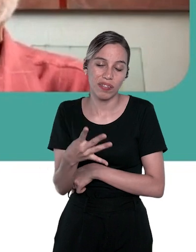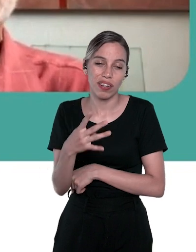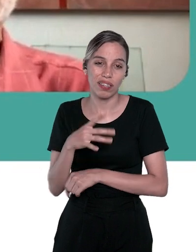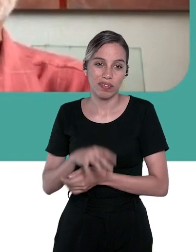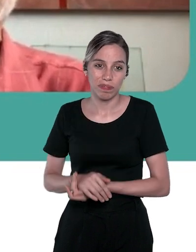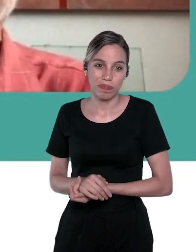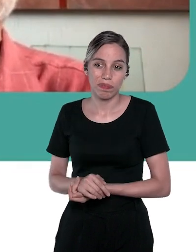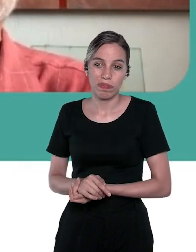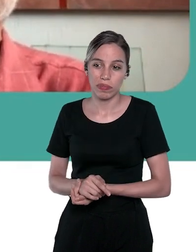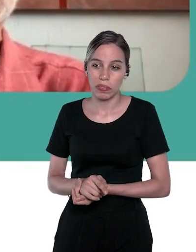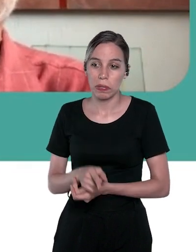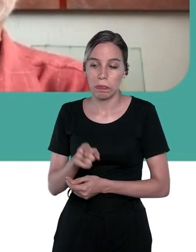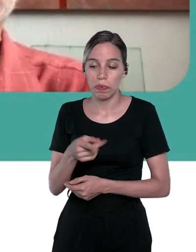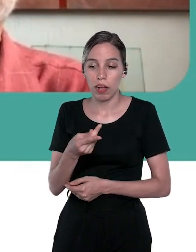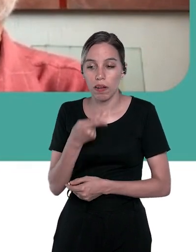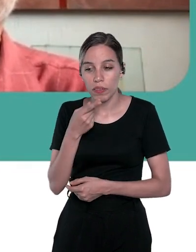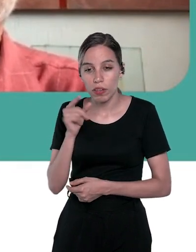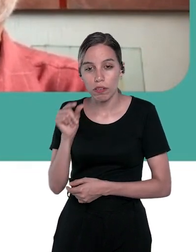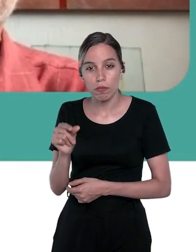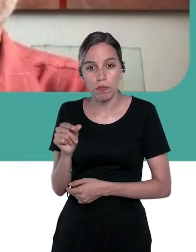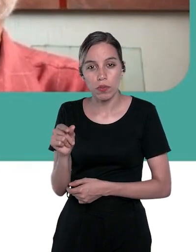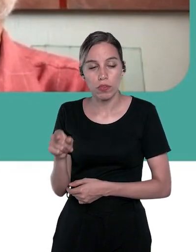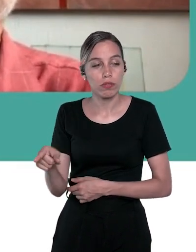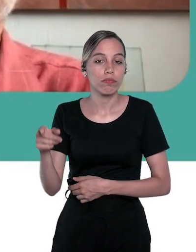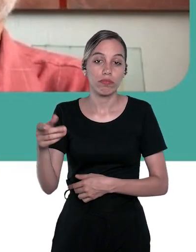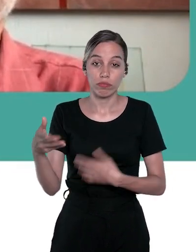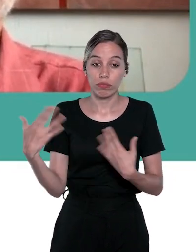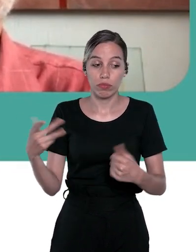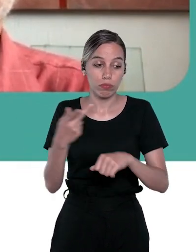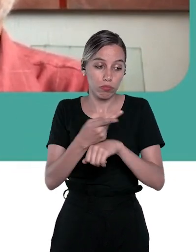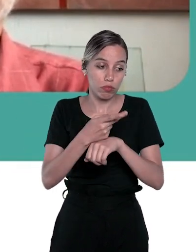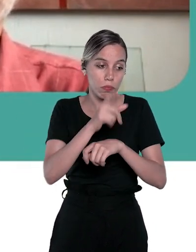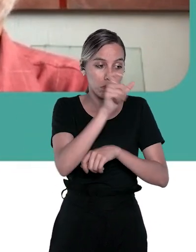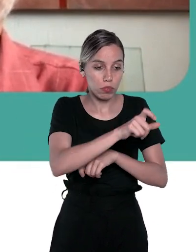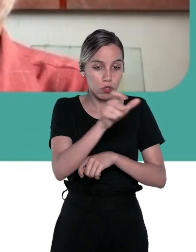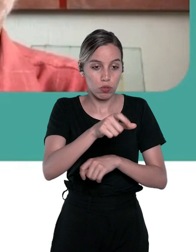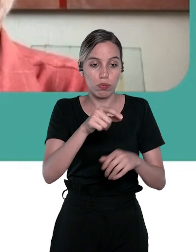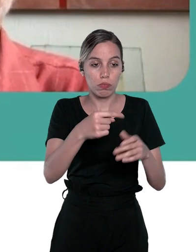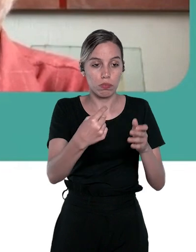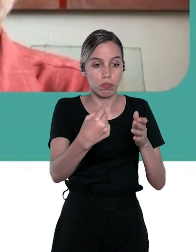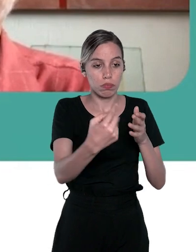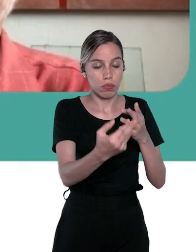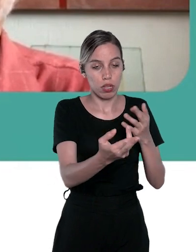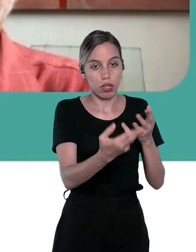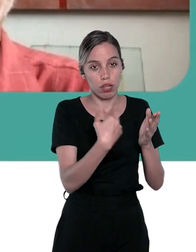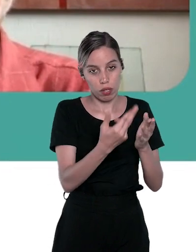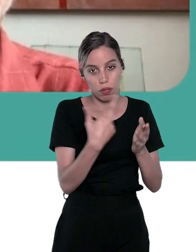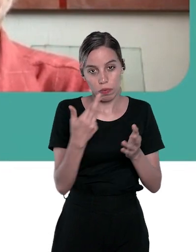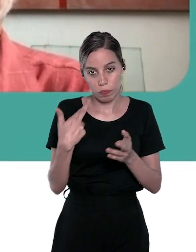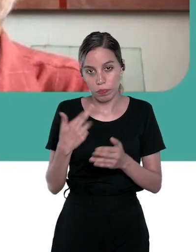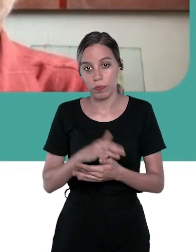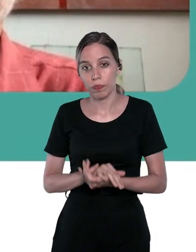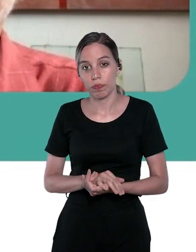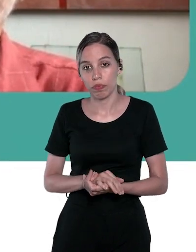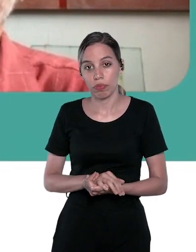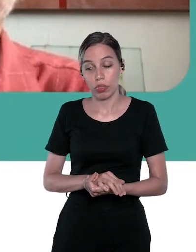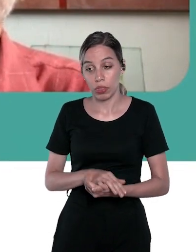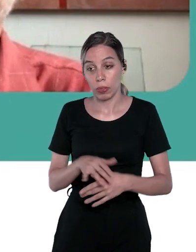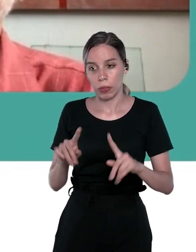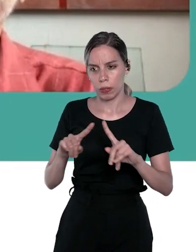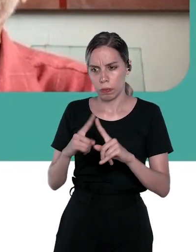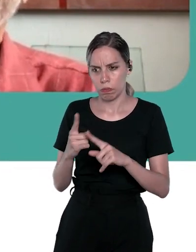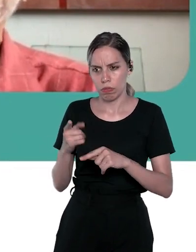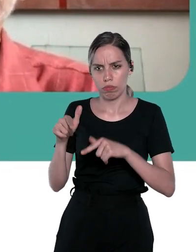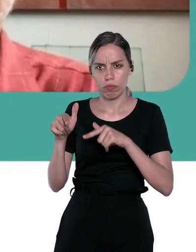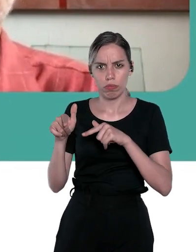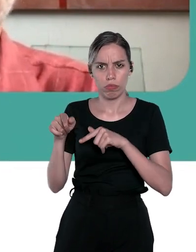reportagem, procurando também pessoas que a conheceram. E também a própria obra dela já é uma fonte